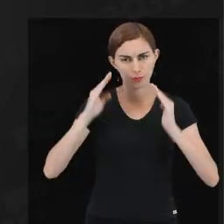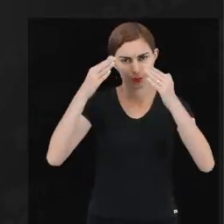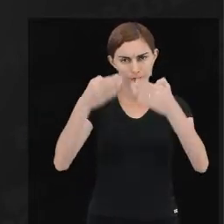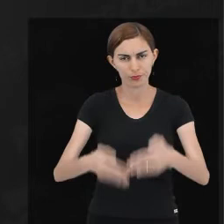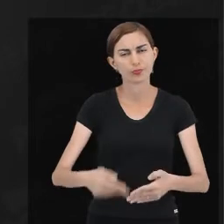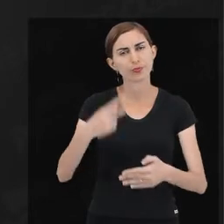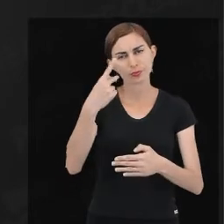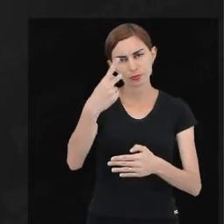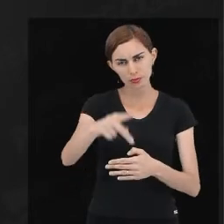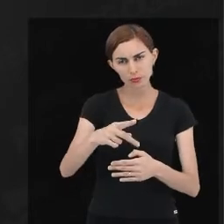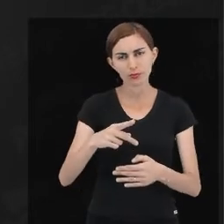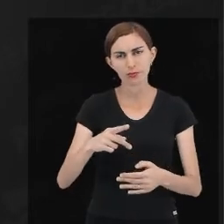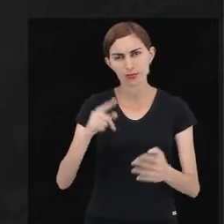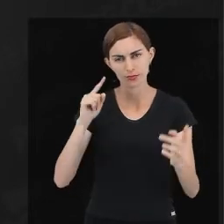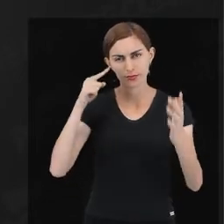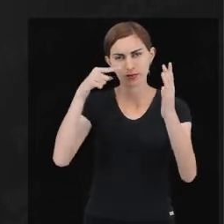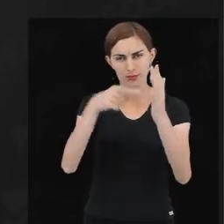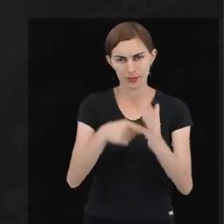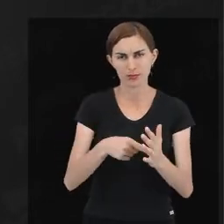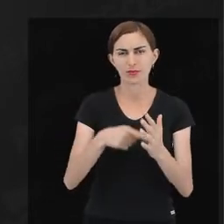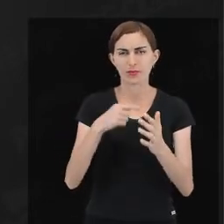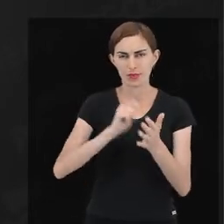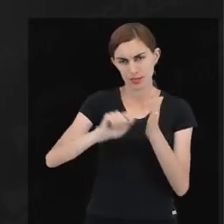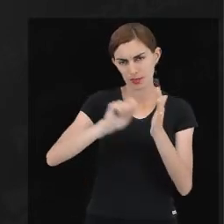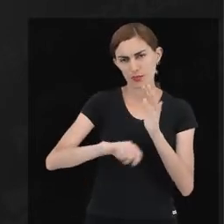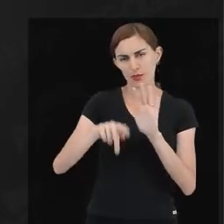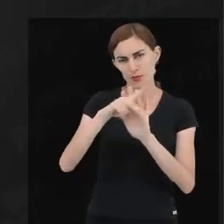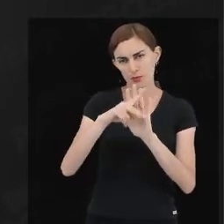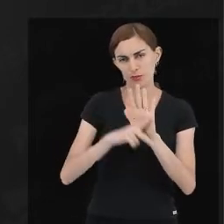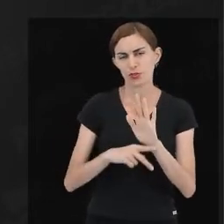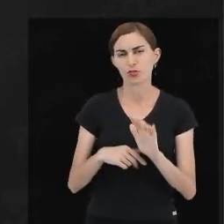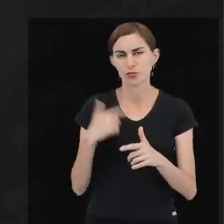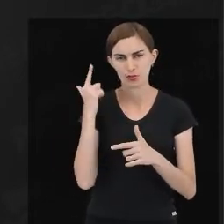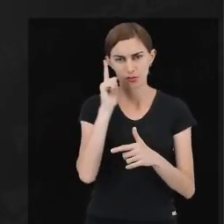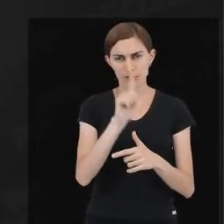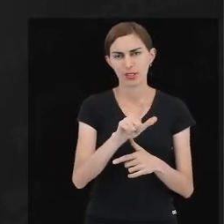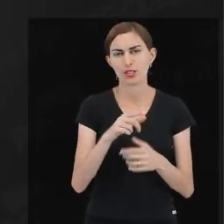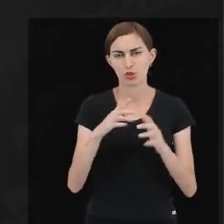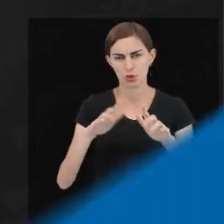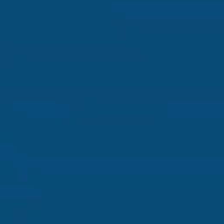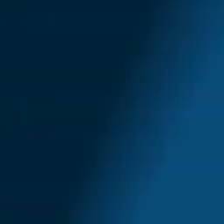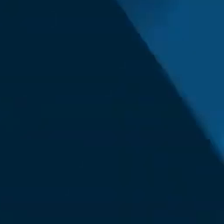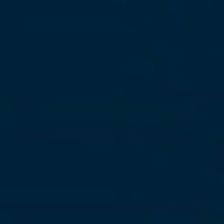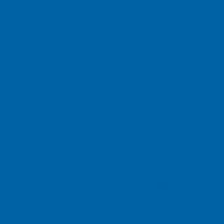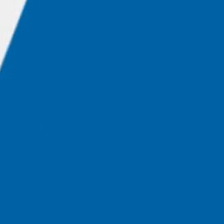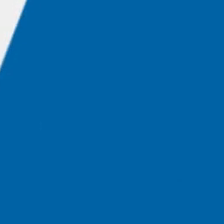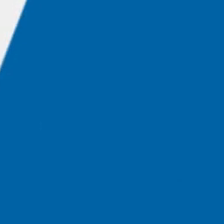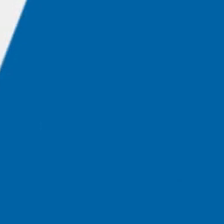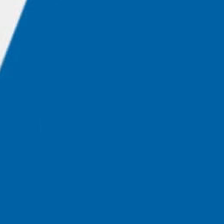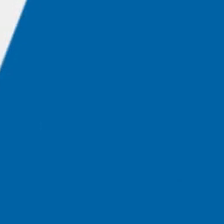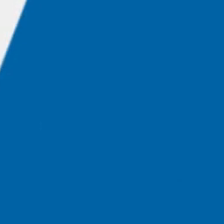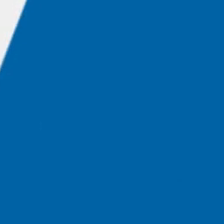que vocês almejaram vindo se inscrevendo nesse projeto sejam alcançados. Sucesso e até mais!